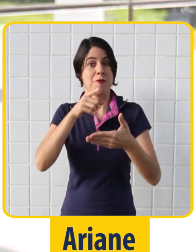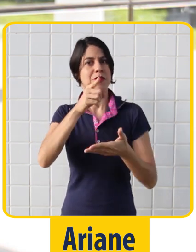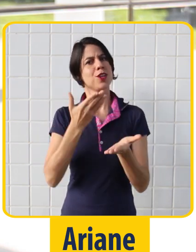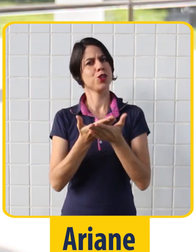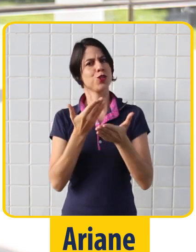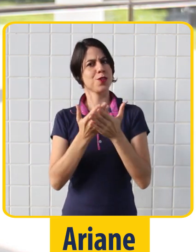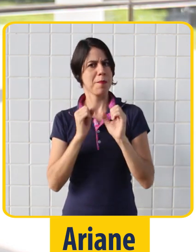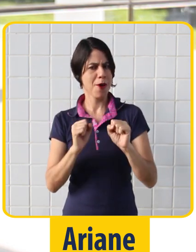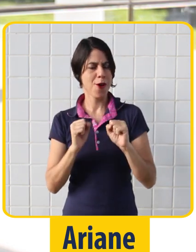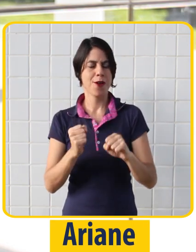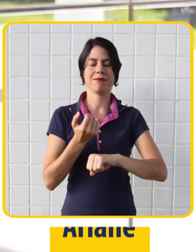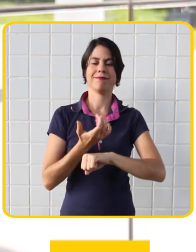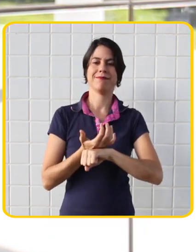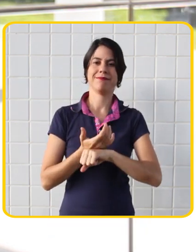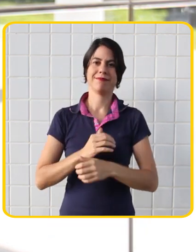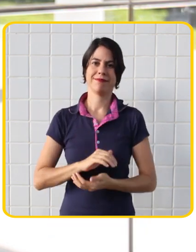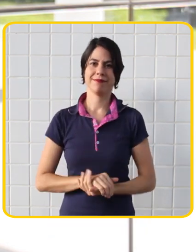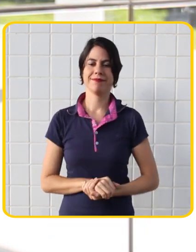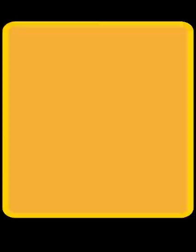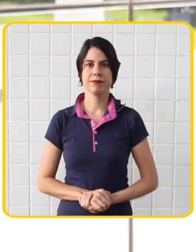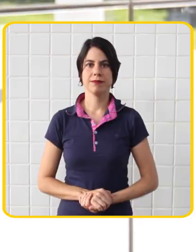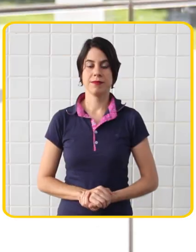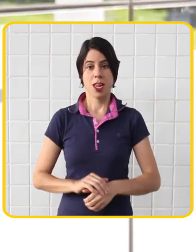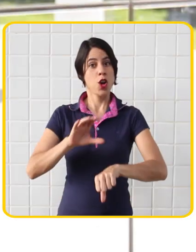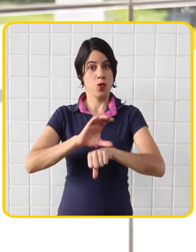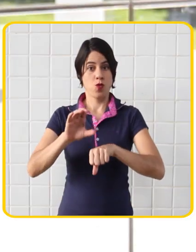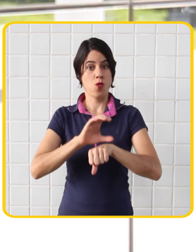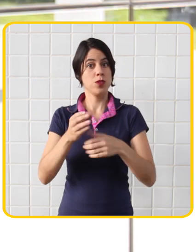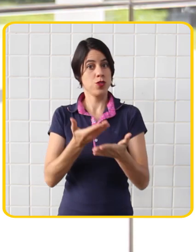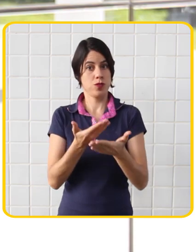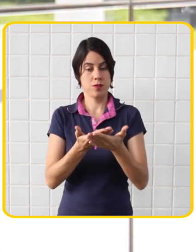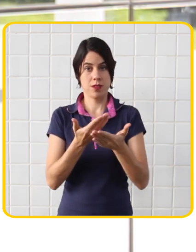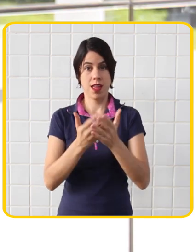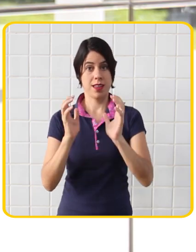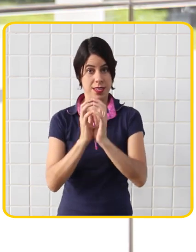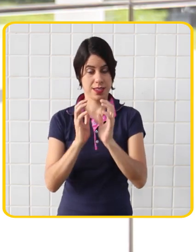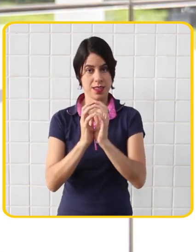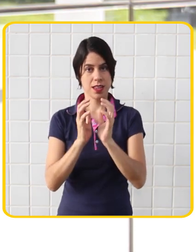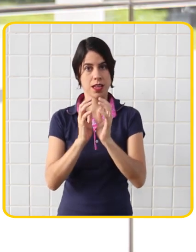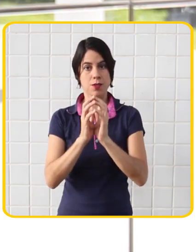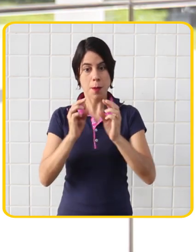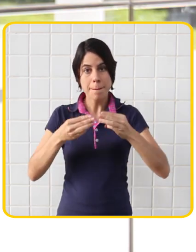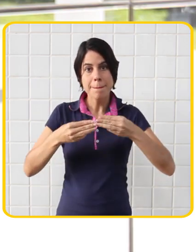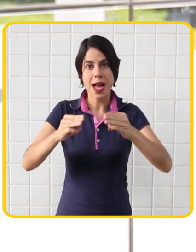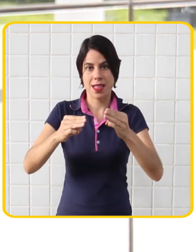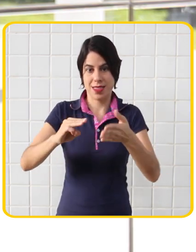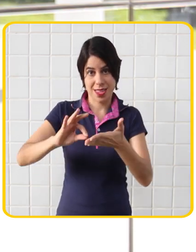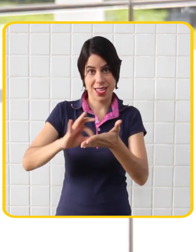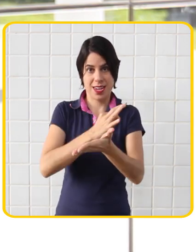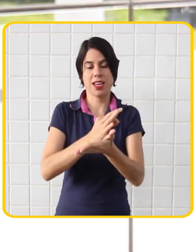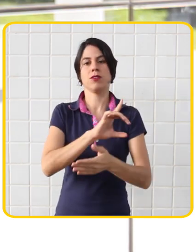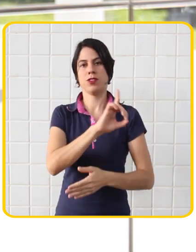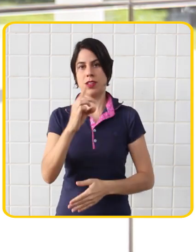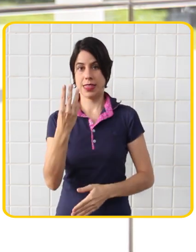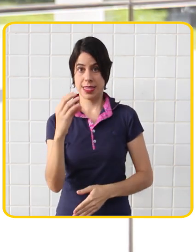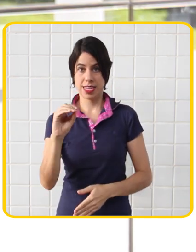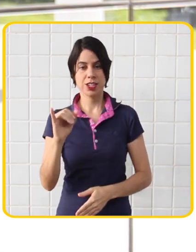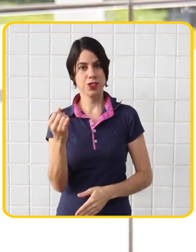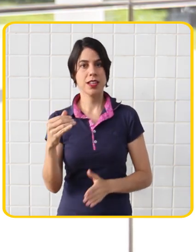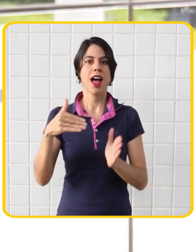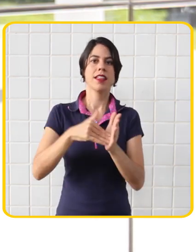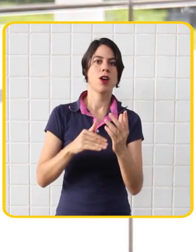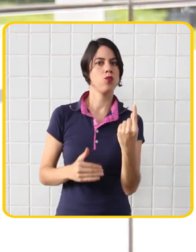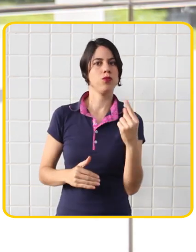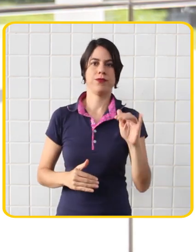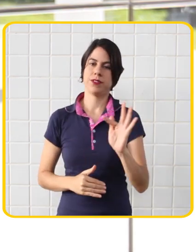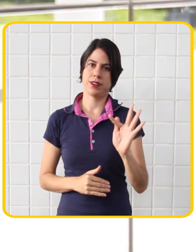para você estudar na UFRPE. Para os cursos no campus Recife, a matrícula deve ser realizada de 30 de